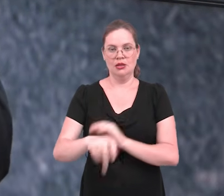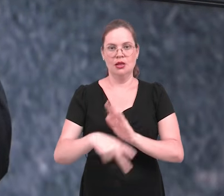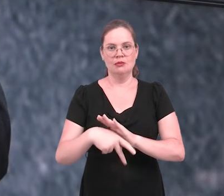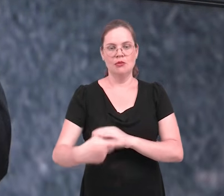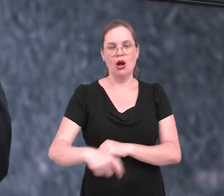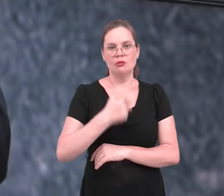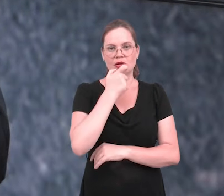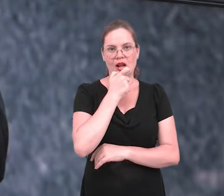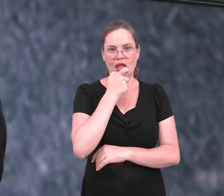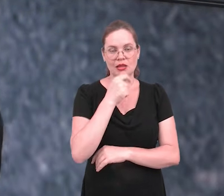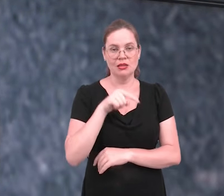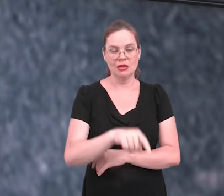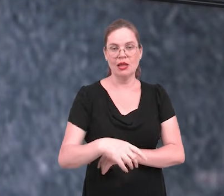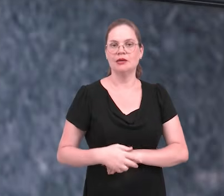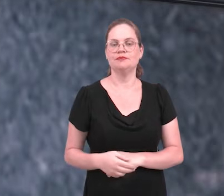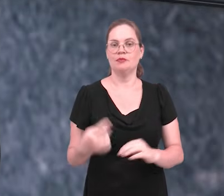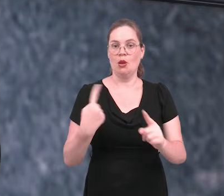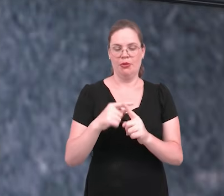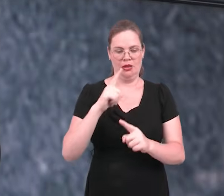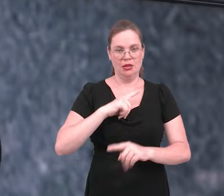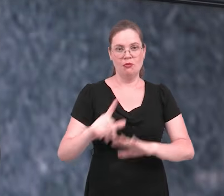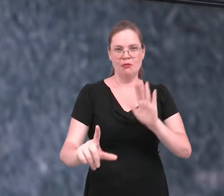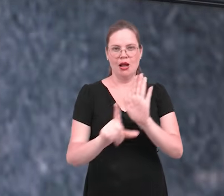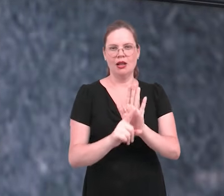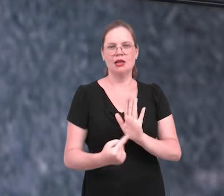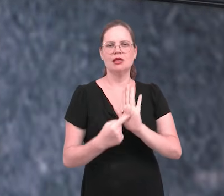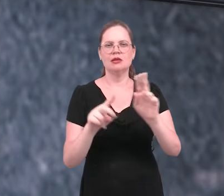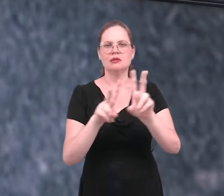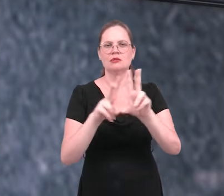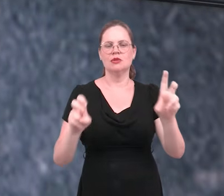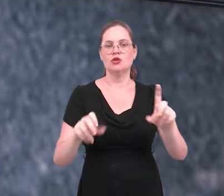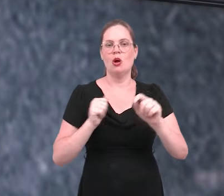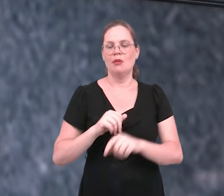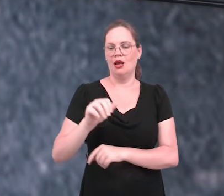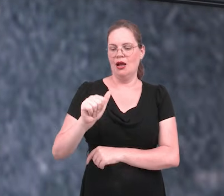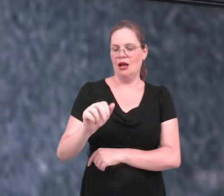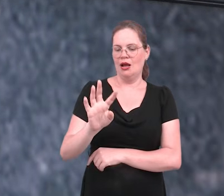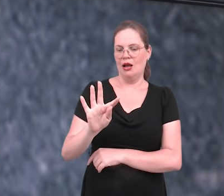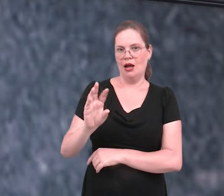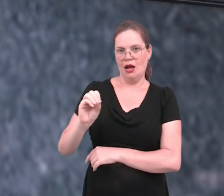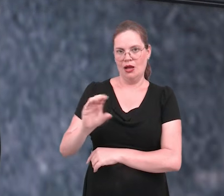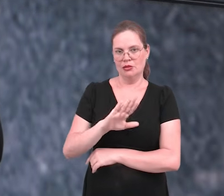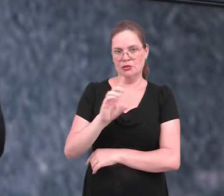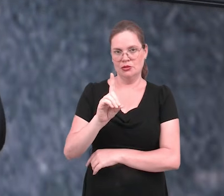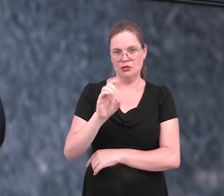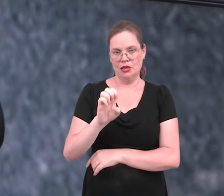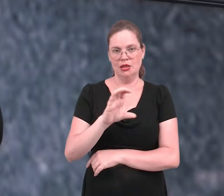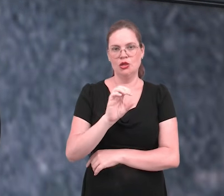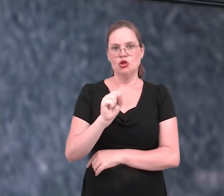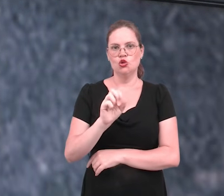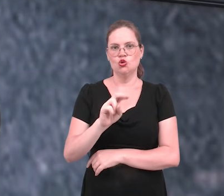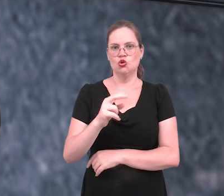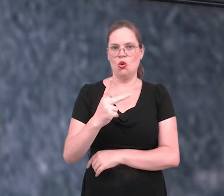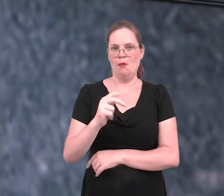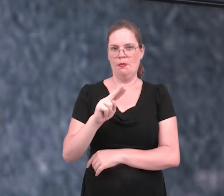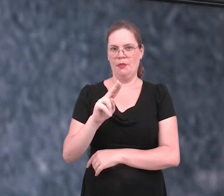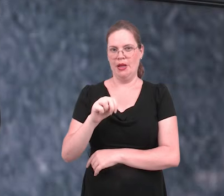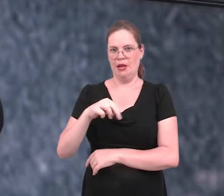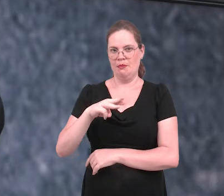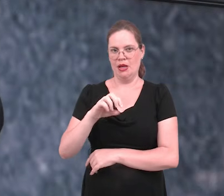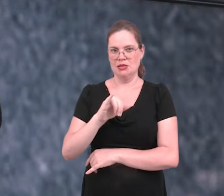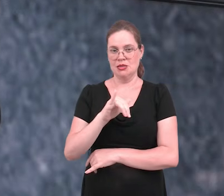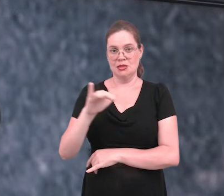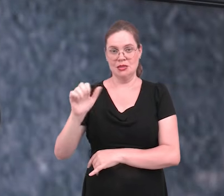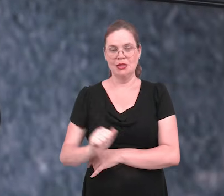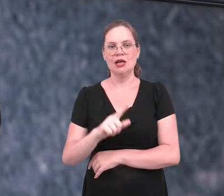próprio seria o chefe. Isso foi definido numa lei chamada Ato de Supremacia, que foi aprovado em